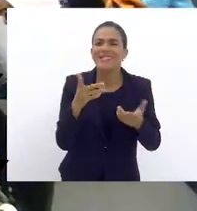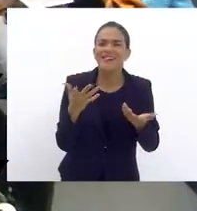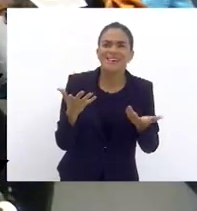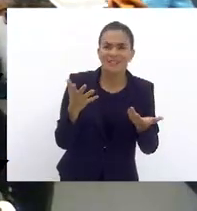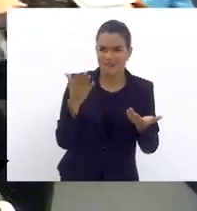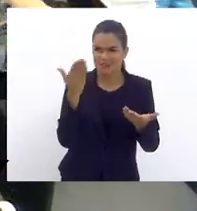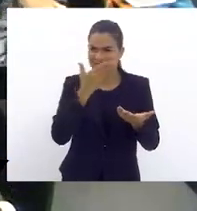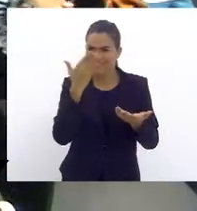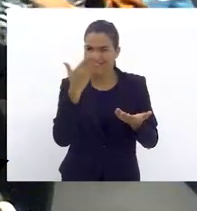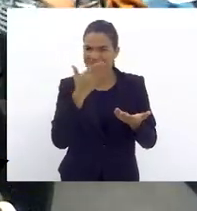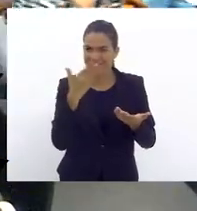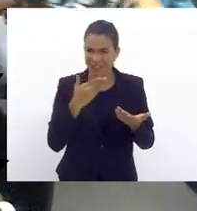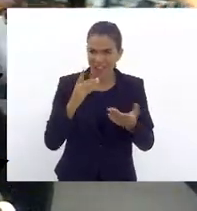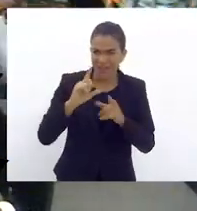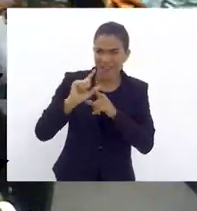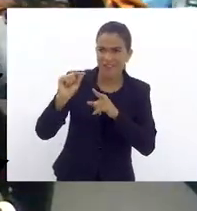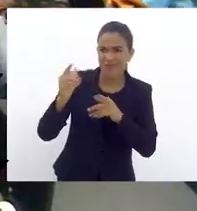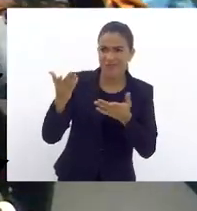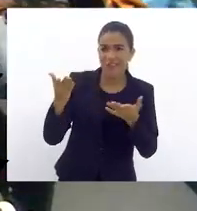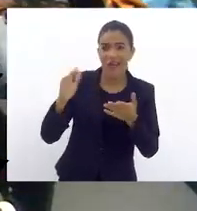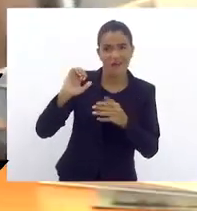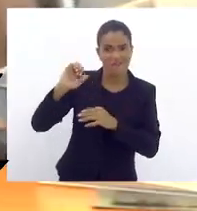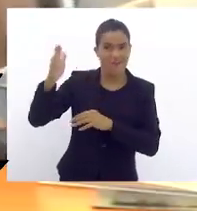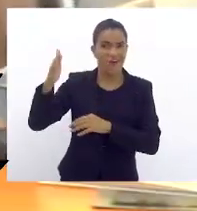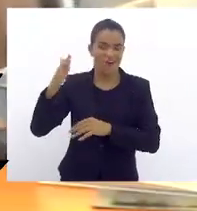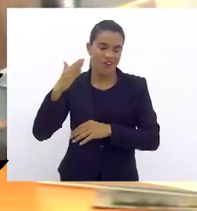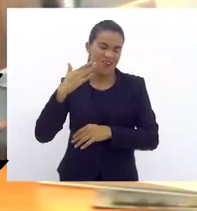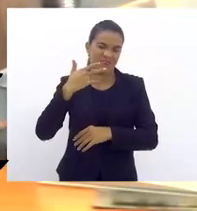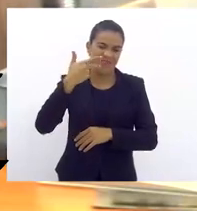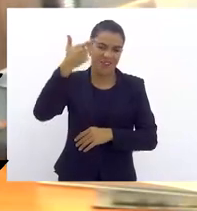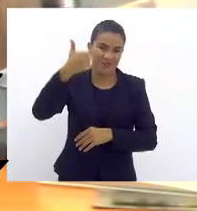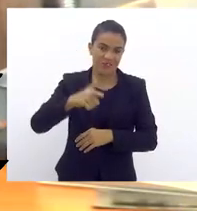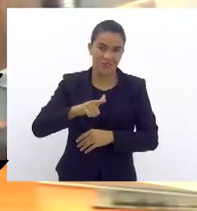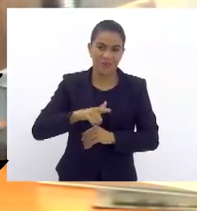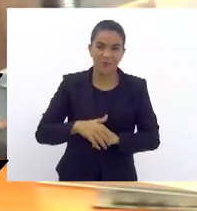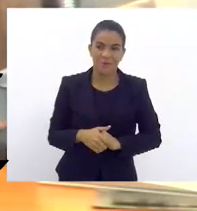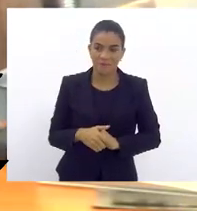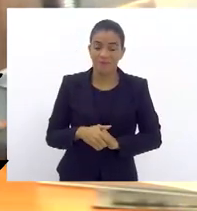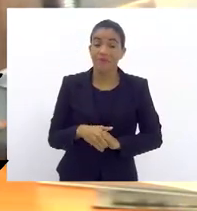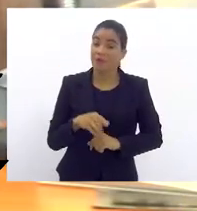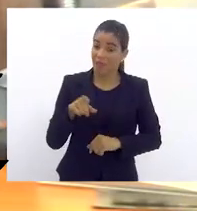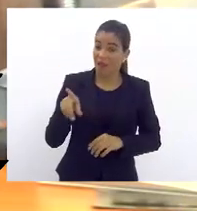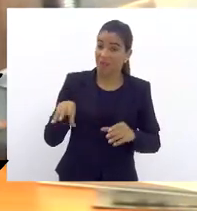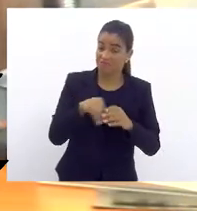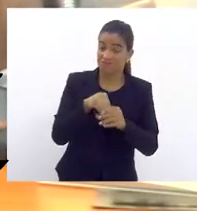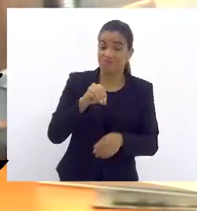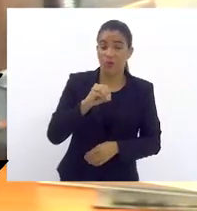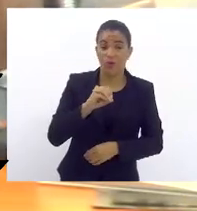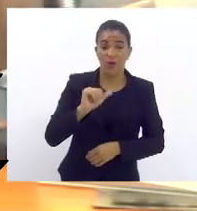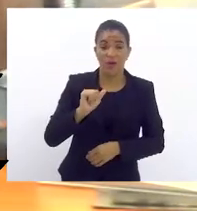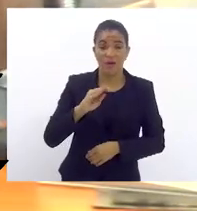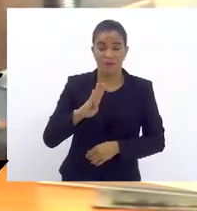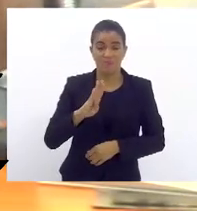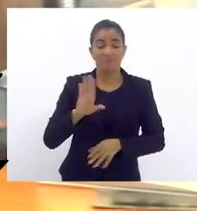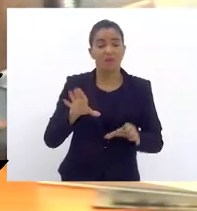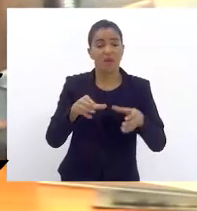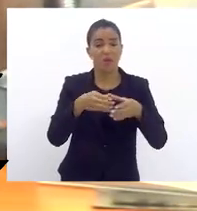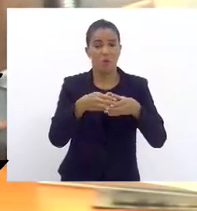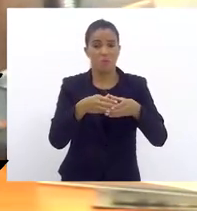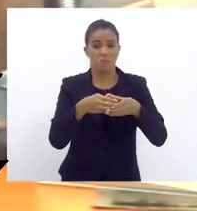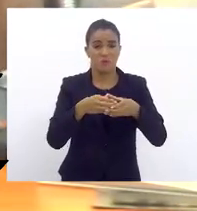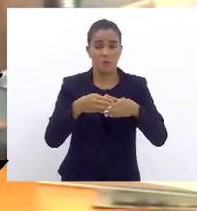deve ter lá fora depois a gente não seja de novo que é da OAB da comissão de